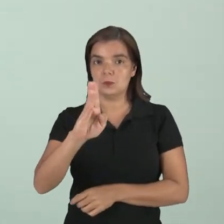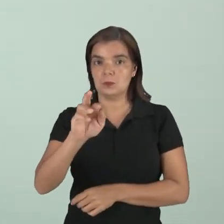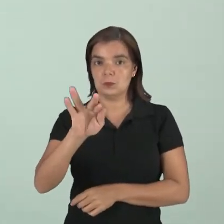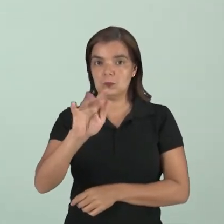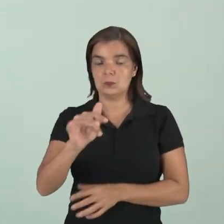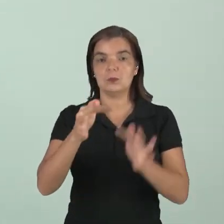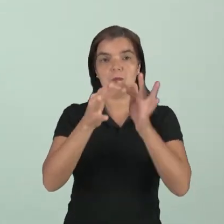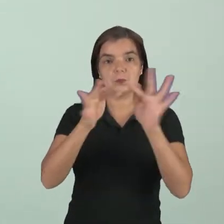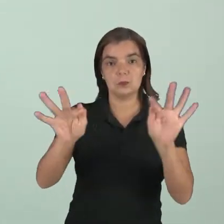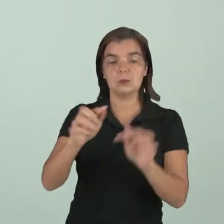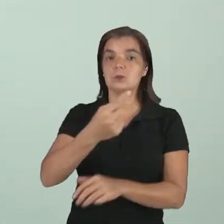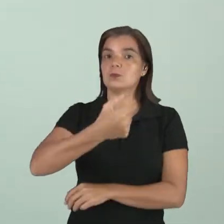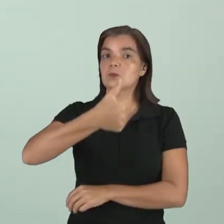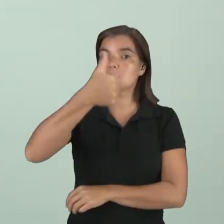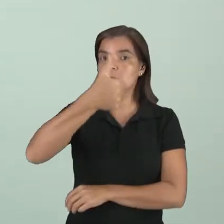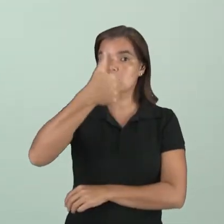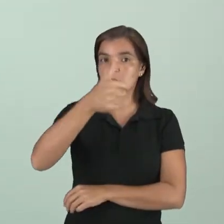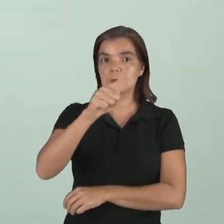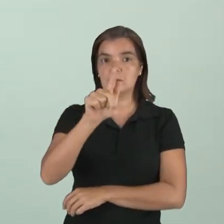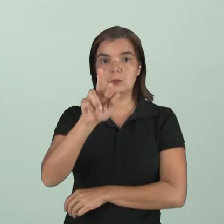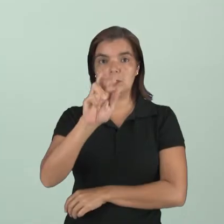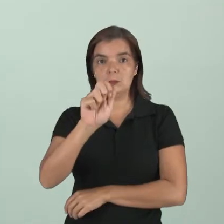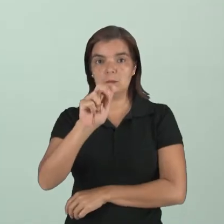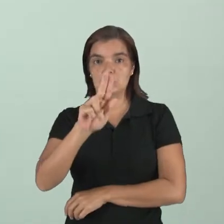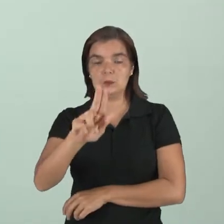de função do primeiro grau.